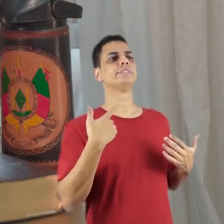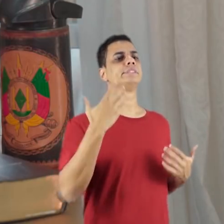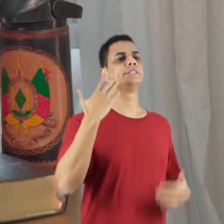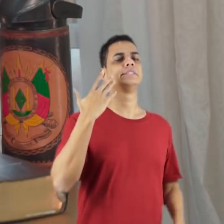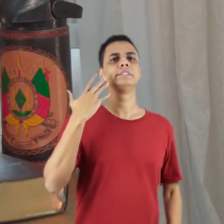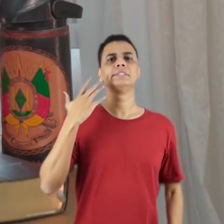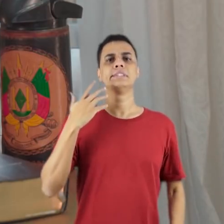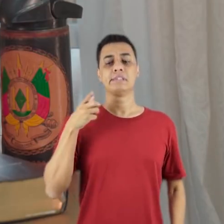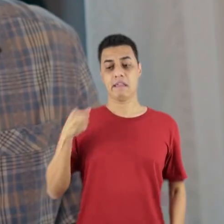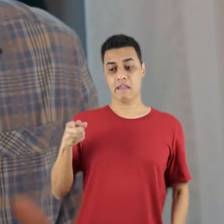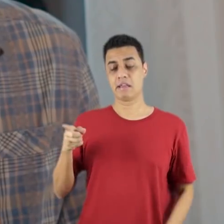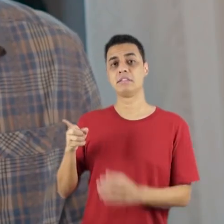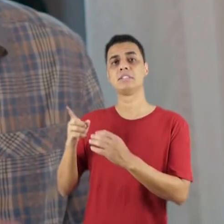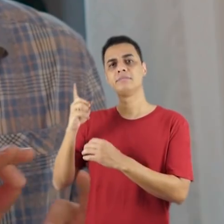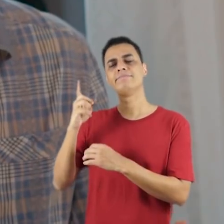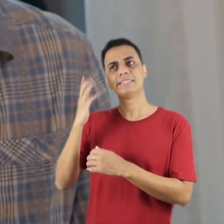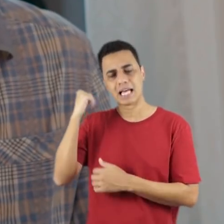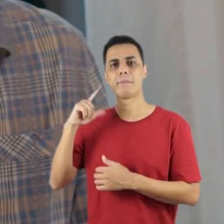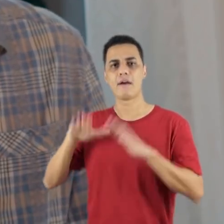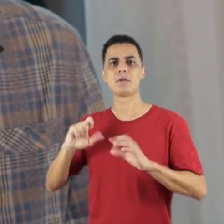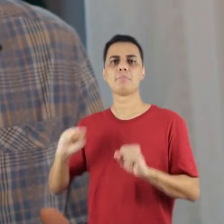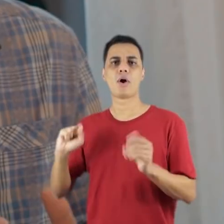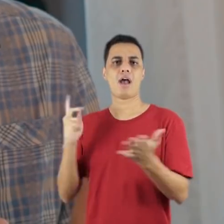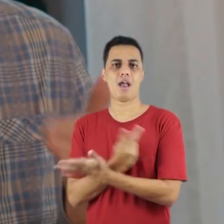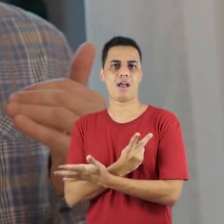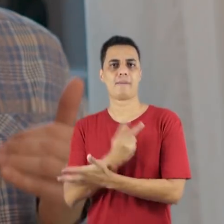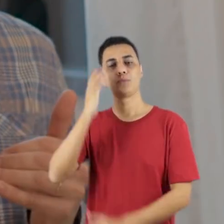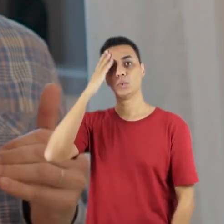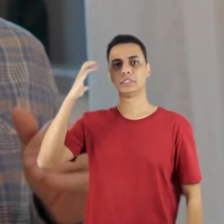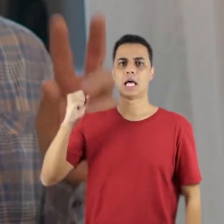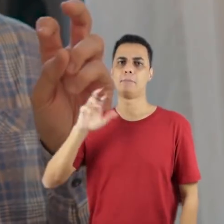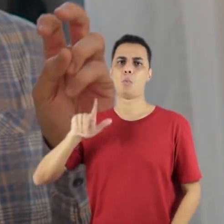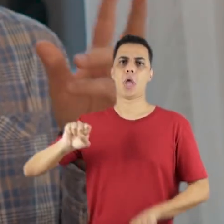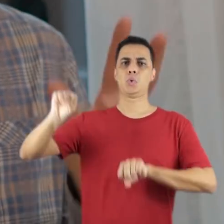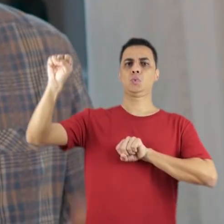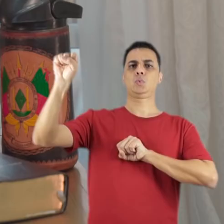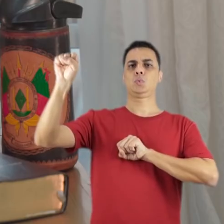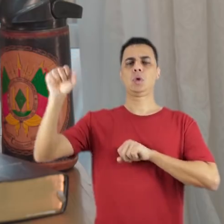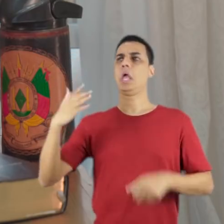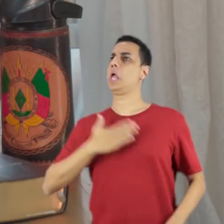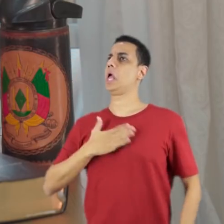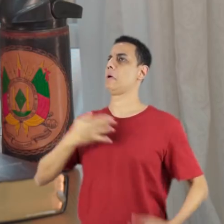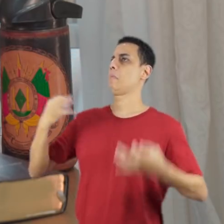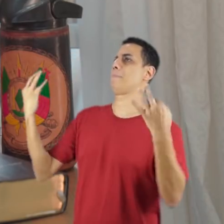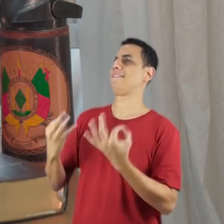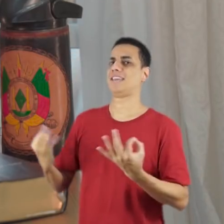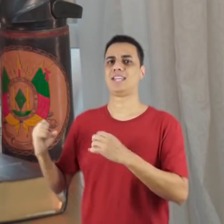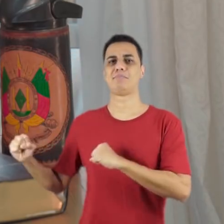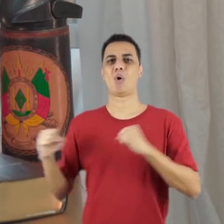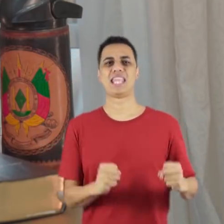fraquezas e enxerga as próprias falhas. Um sábio não é um super-homem ou mulher que se esconde atrás dos seus poderes. Antes, é alguém que,